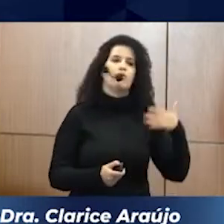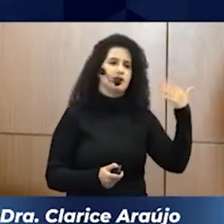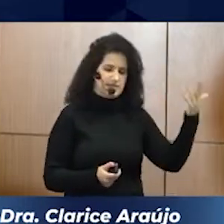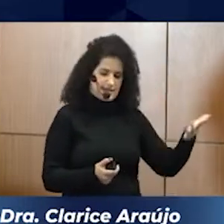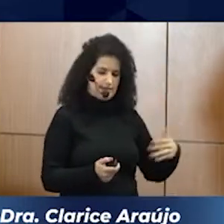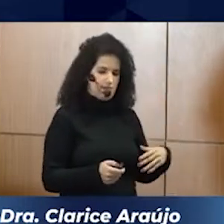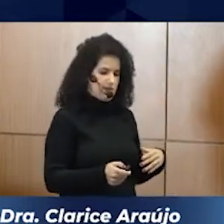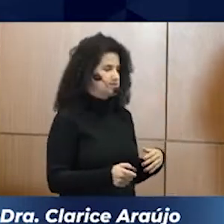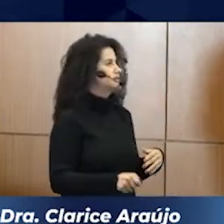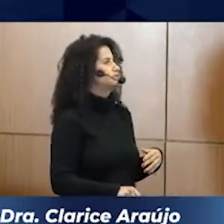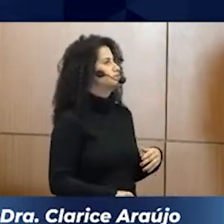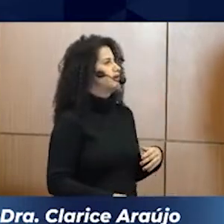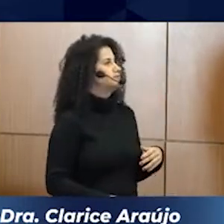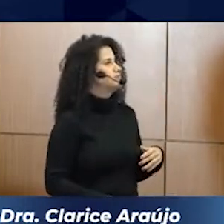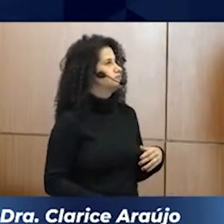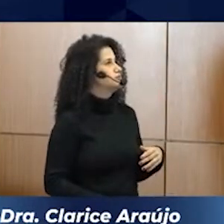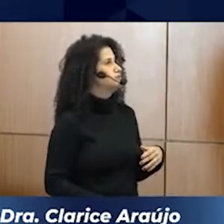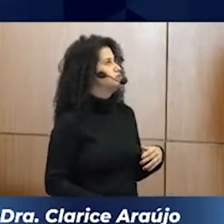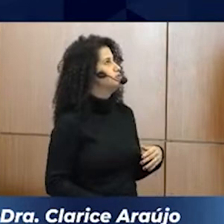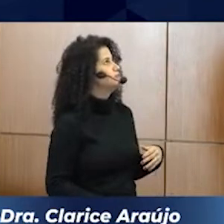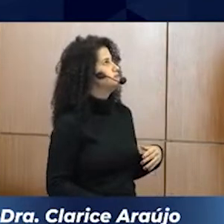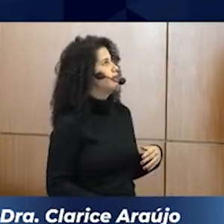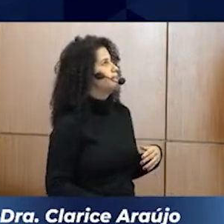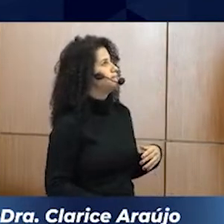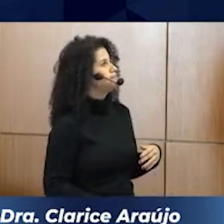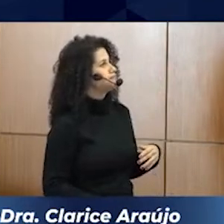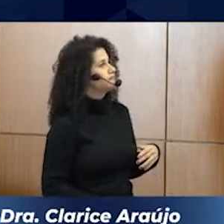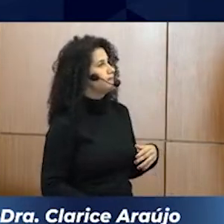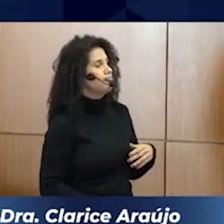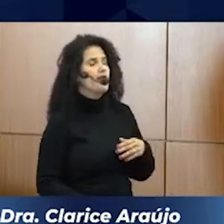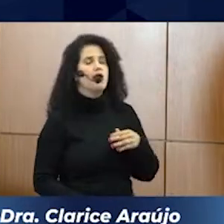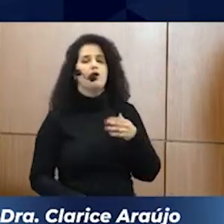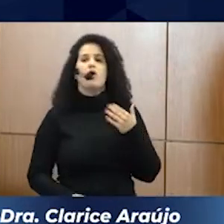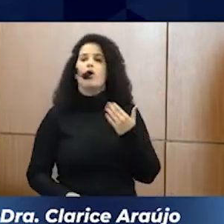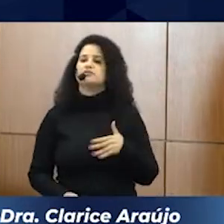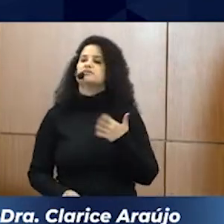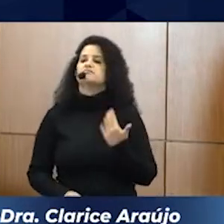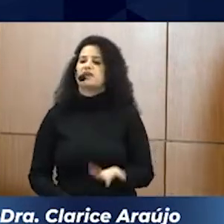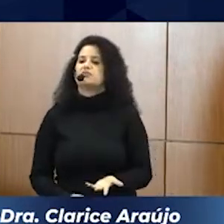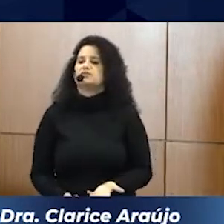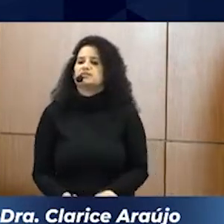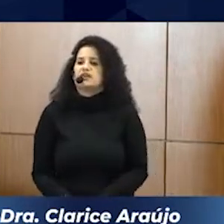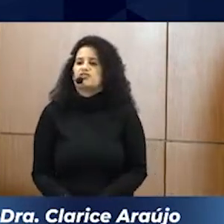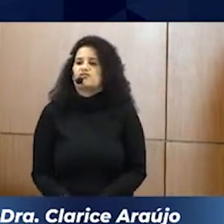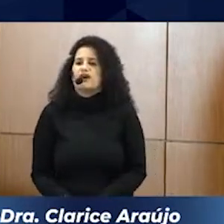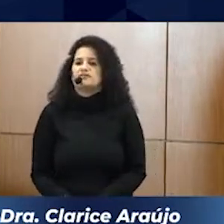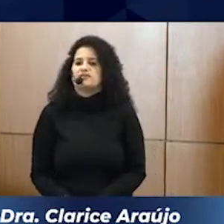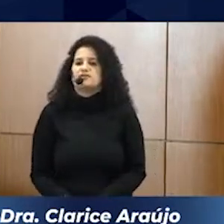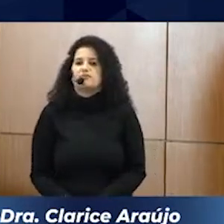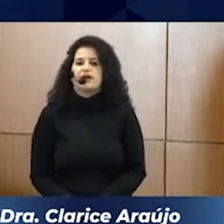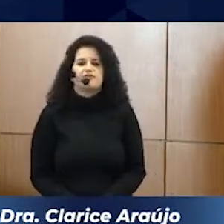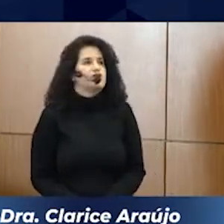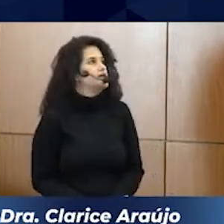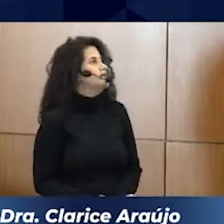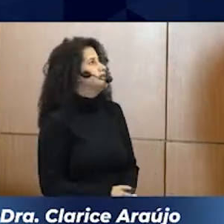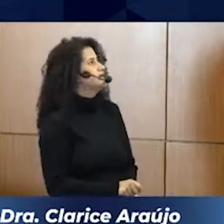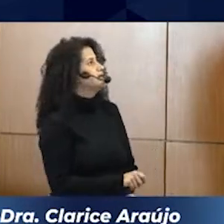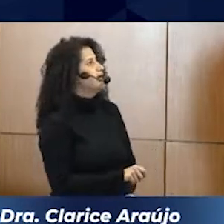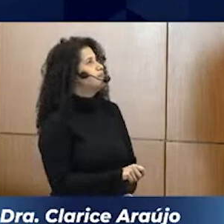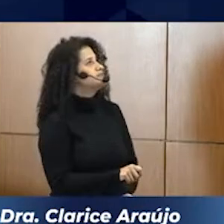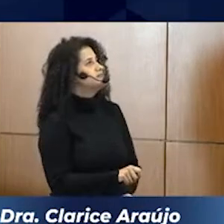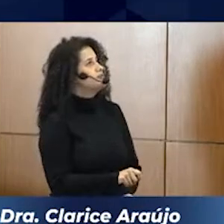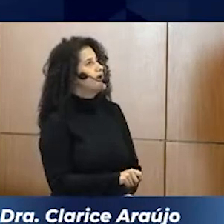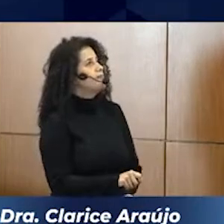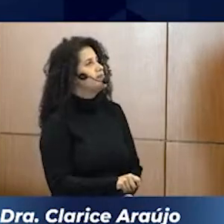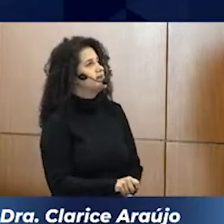para alcançar também esses resultados mais positivos? Né? Outras perguntas que a gente faz na nossa prática clínica.